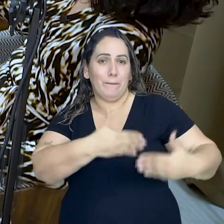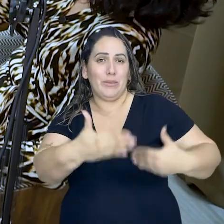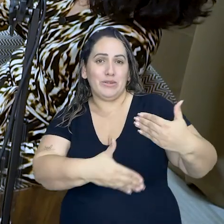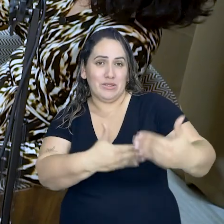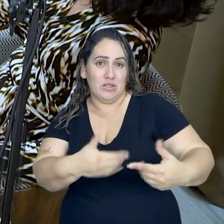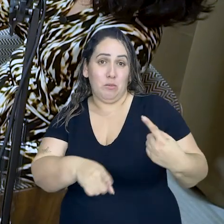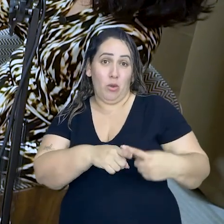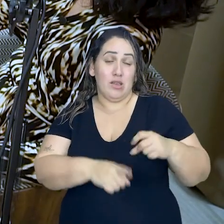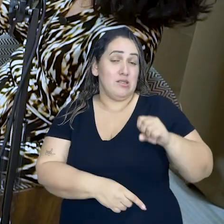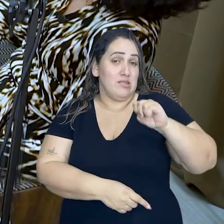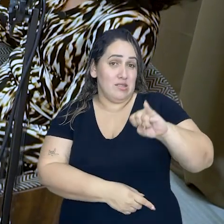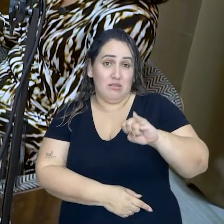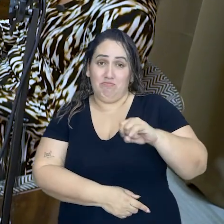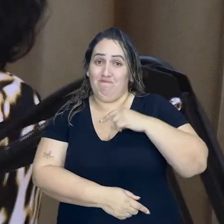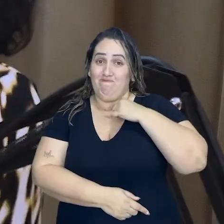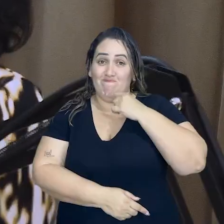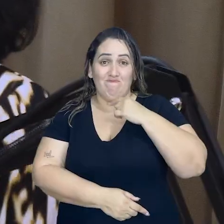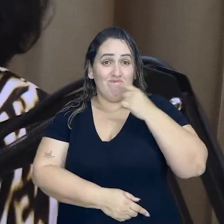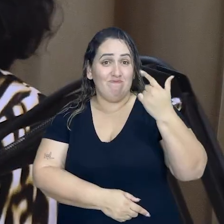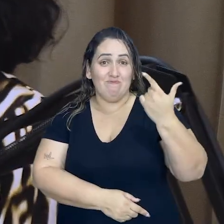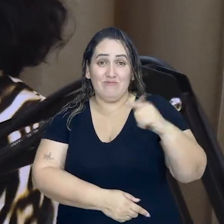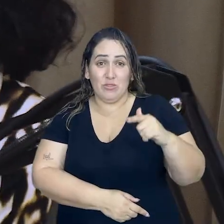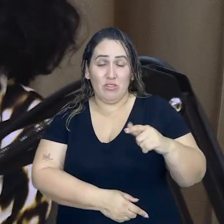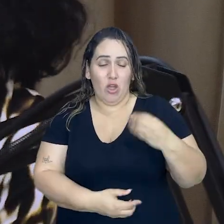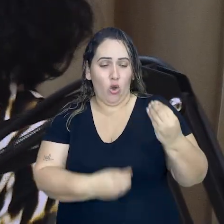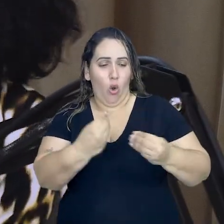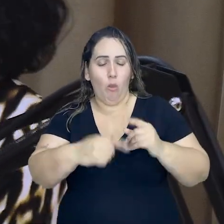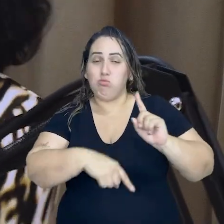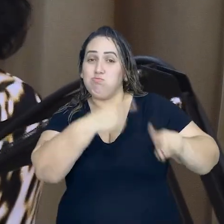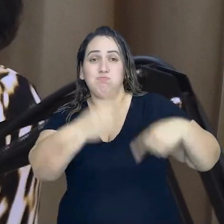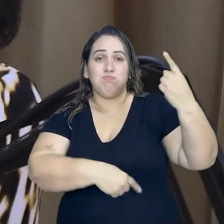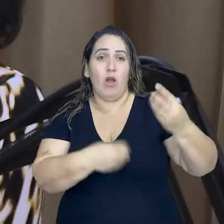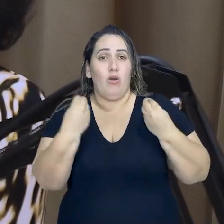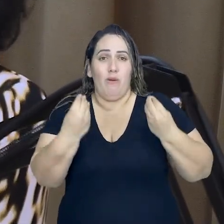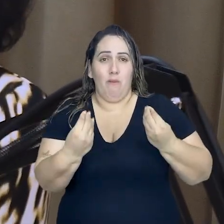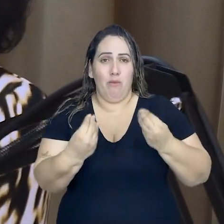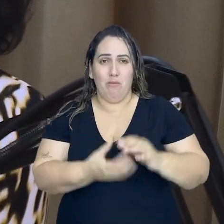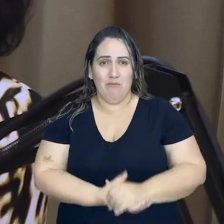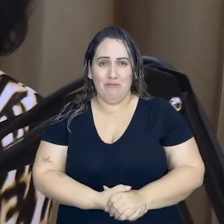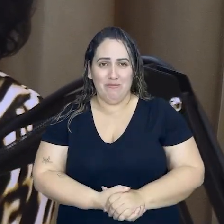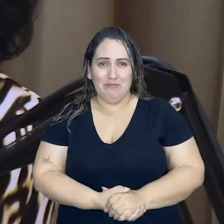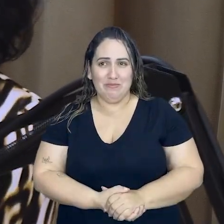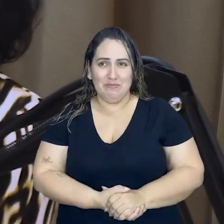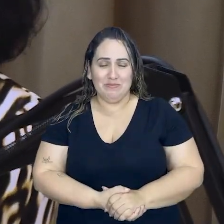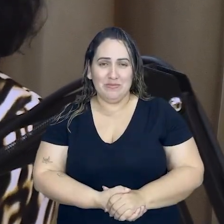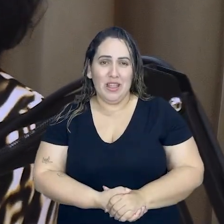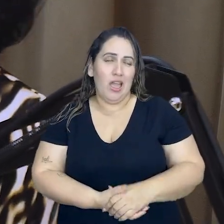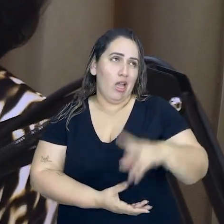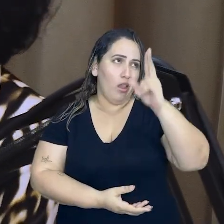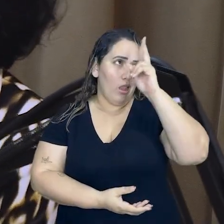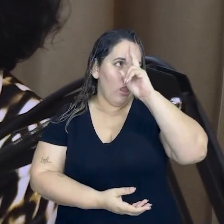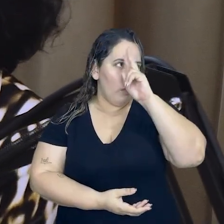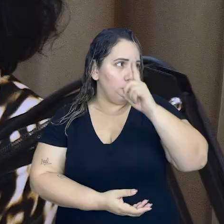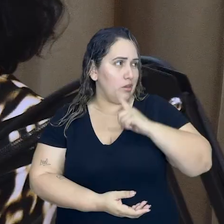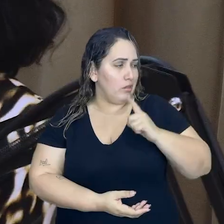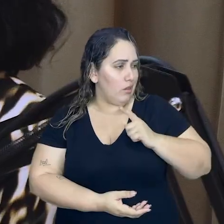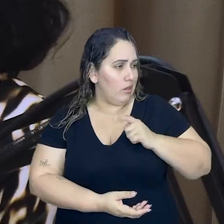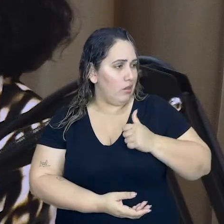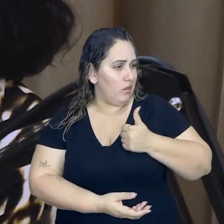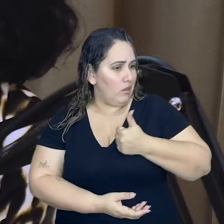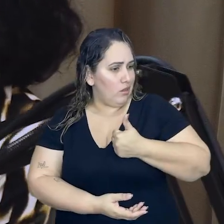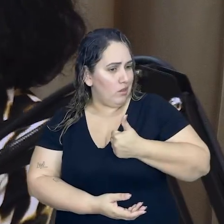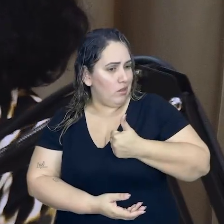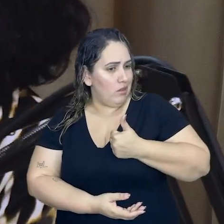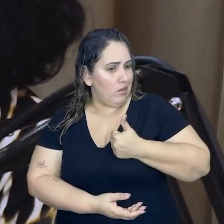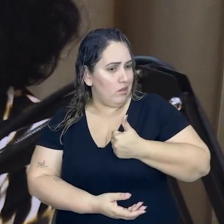tinha interrompido o Lígia naquela hora, que assim, esse critério supostamente, né, supostamente não, esse critério que não é objetivo, dizer assim,